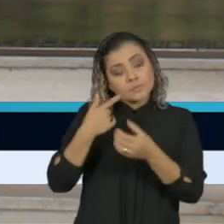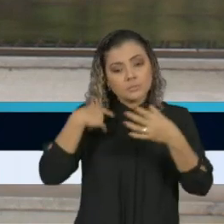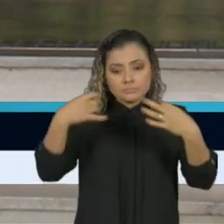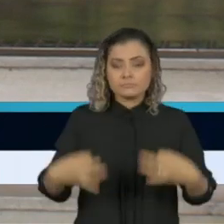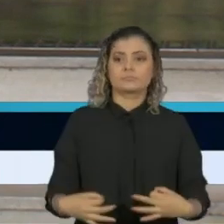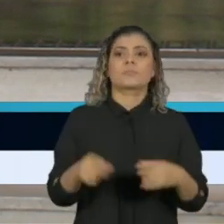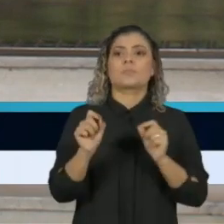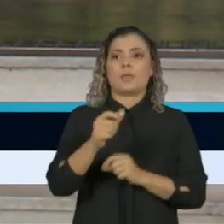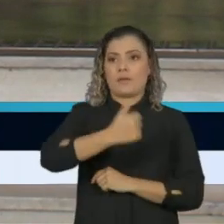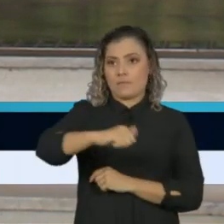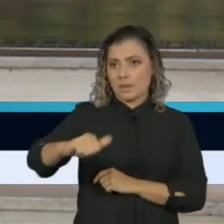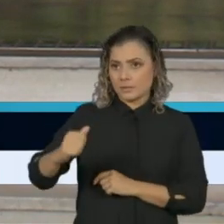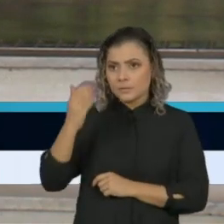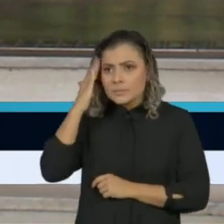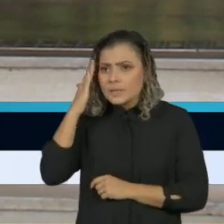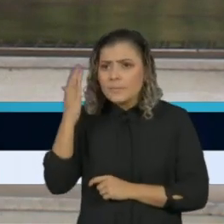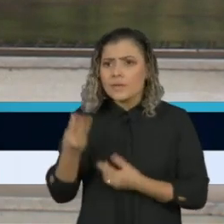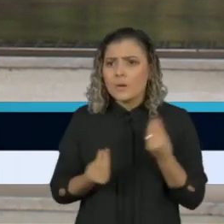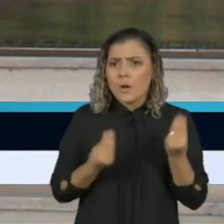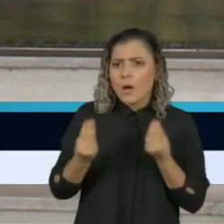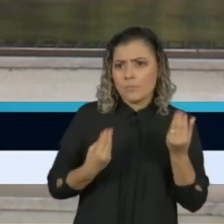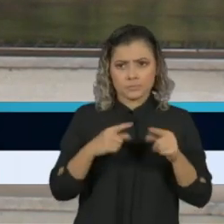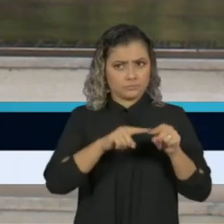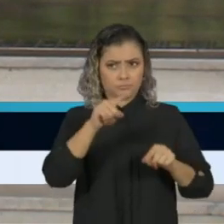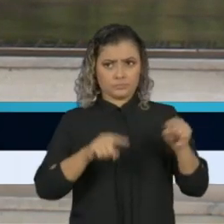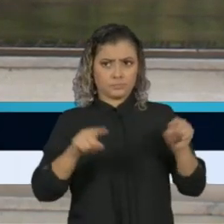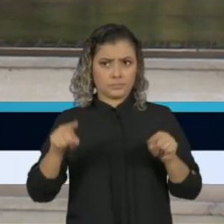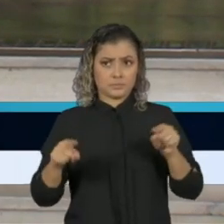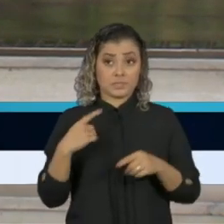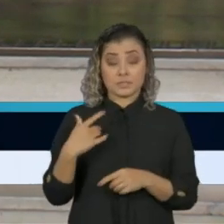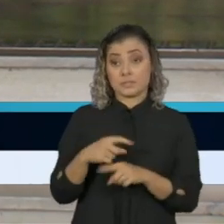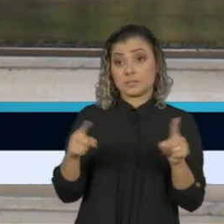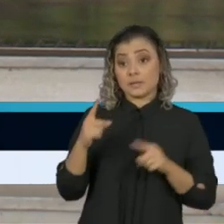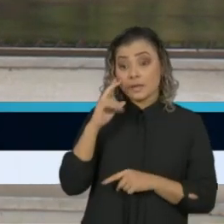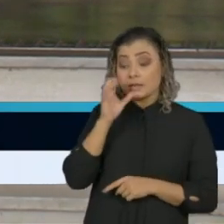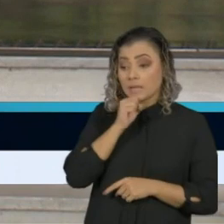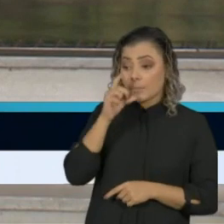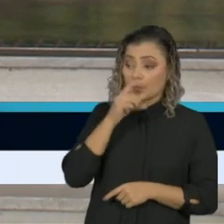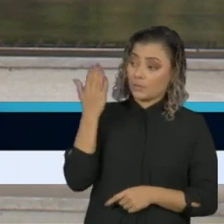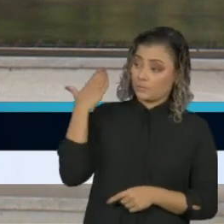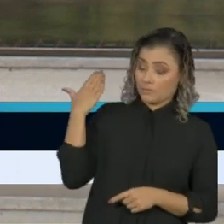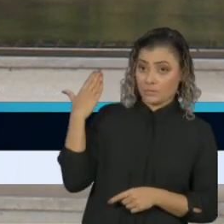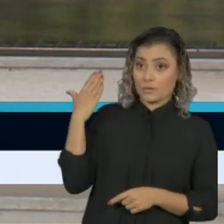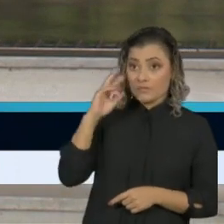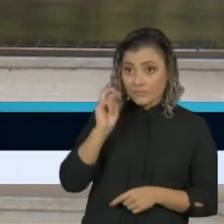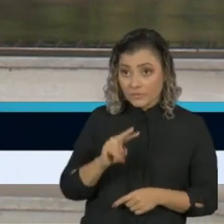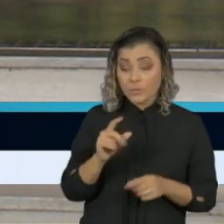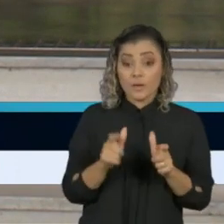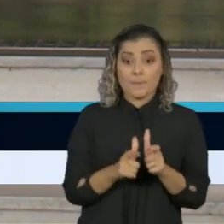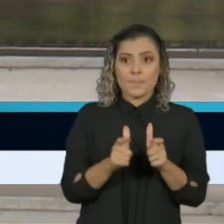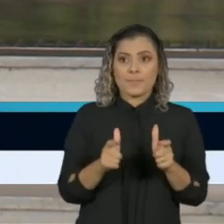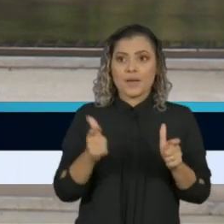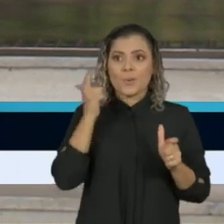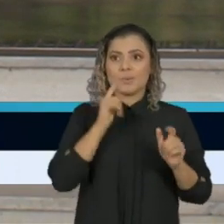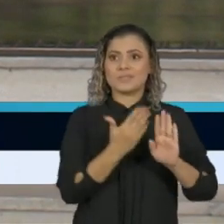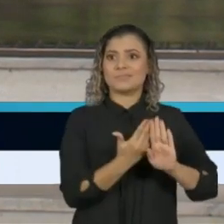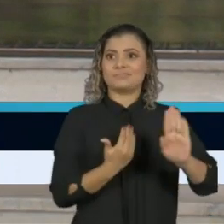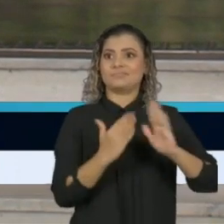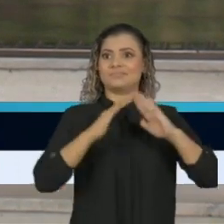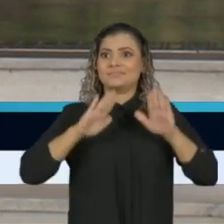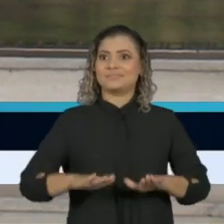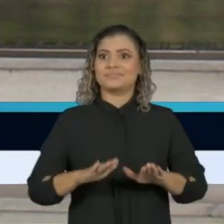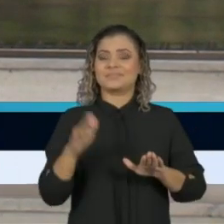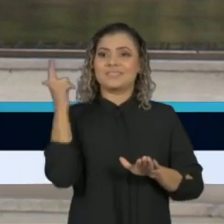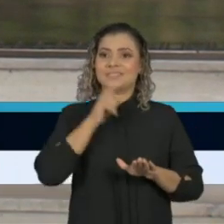uma avaliação de tendência. Se aquela tendência que observamos no final de semana, de maior nível de isolamento,